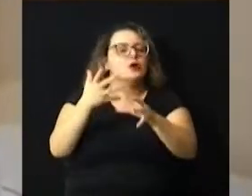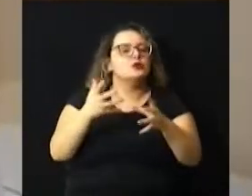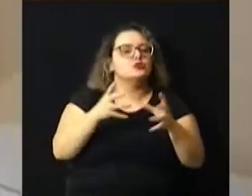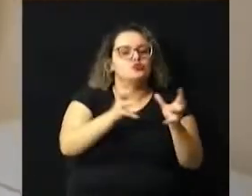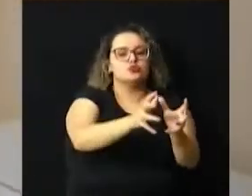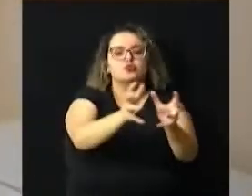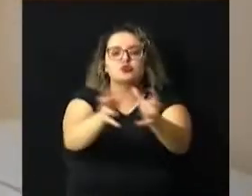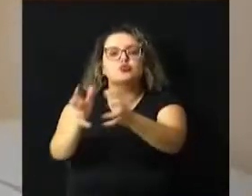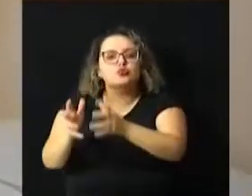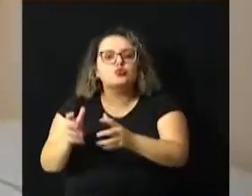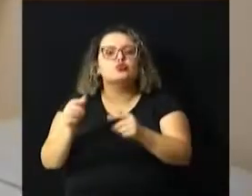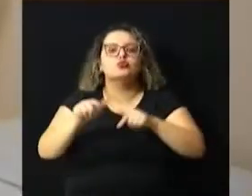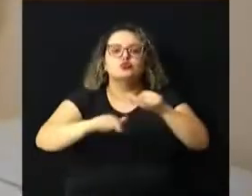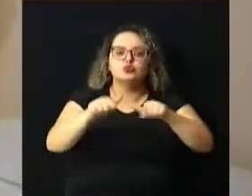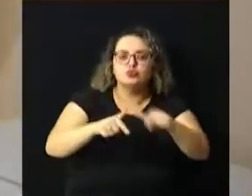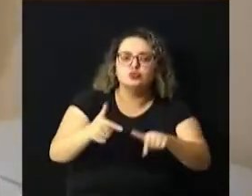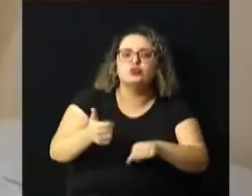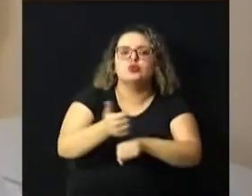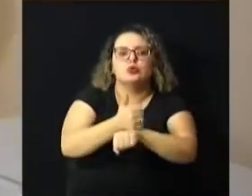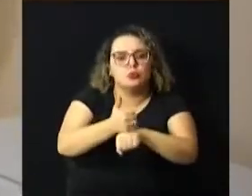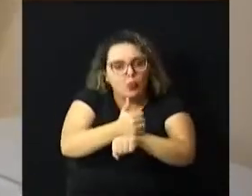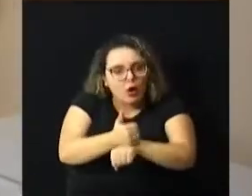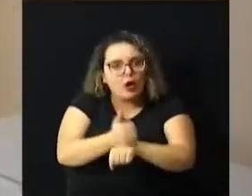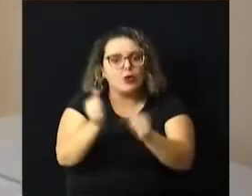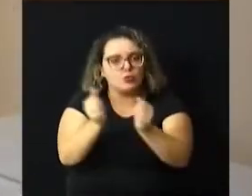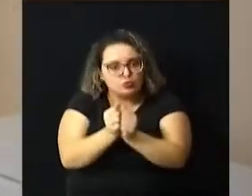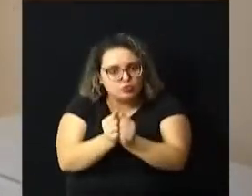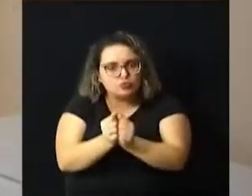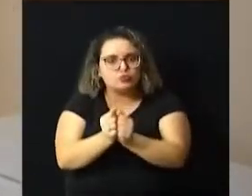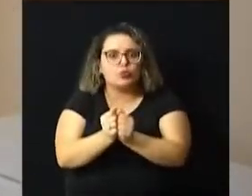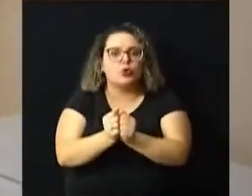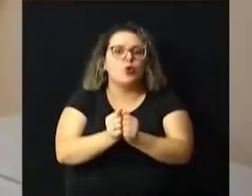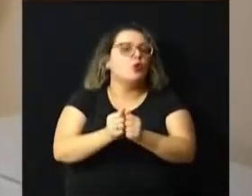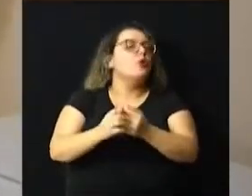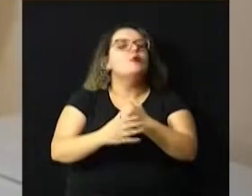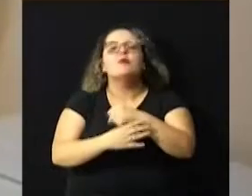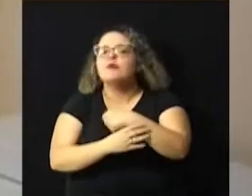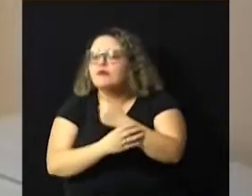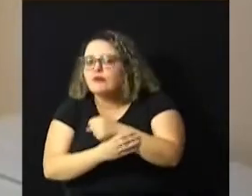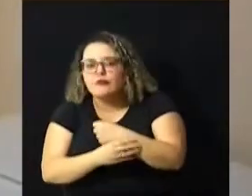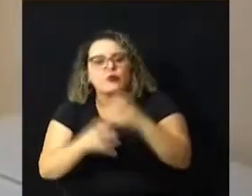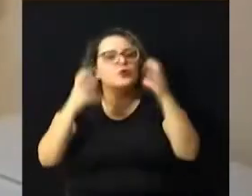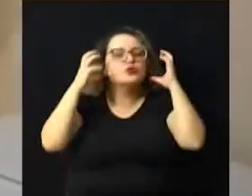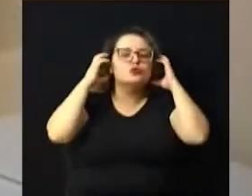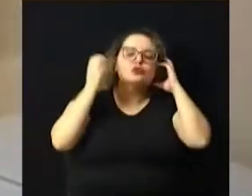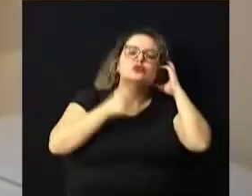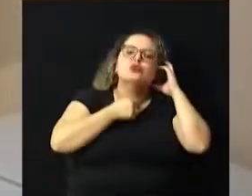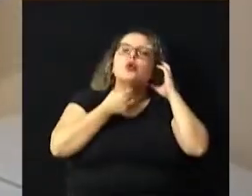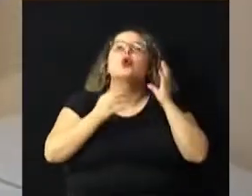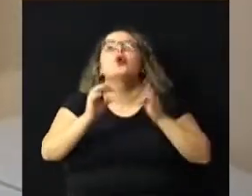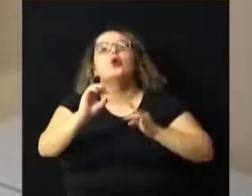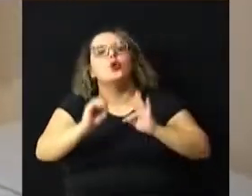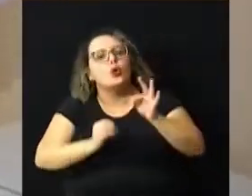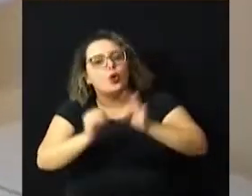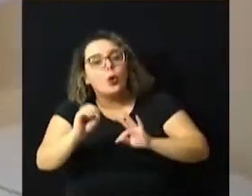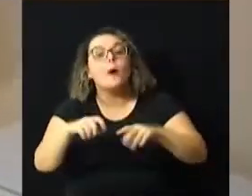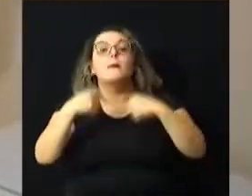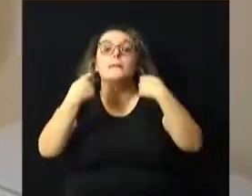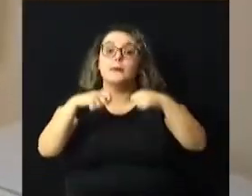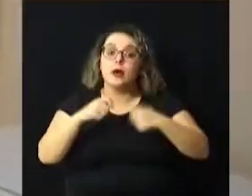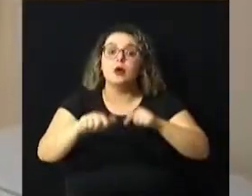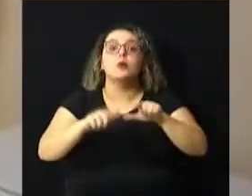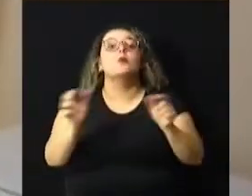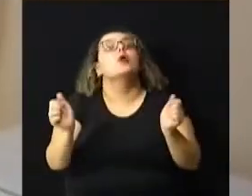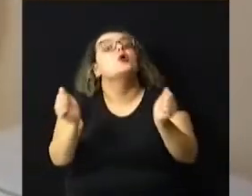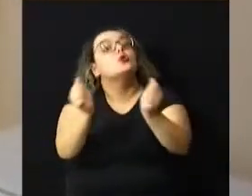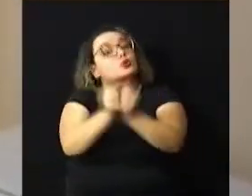é um conjunto, né? Todas as profissões, físio, TO, fono, a gente tem que trabalhar em conjunto com o ser humano.